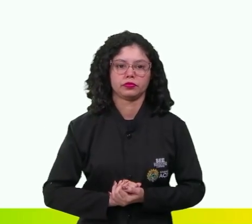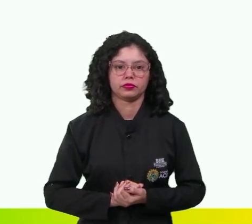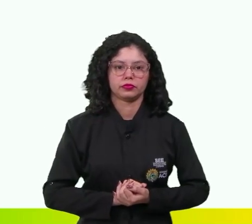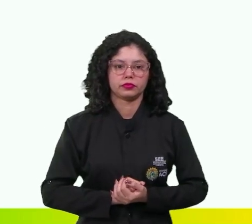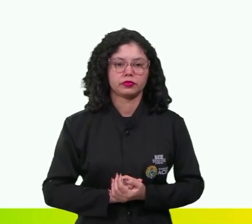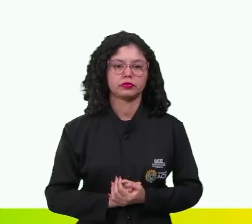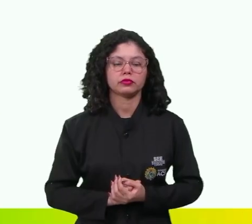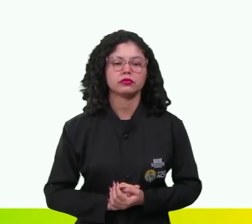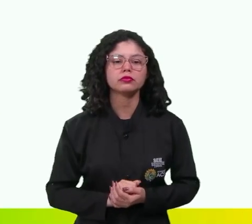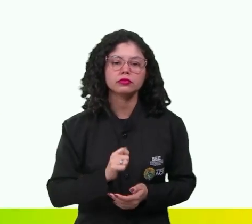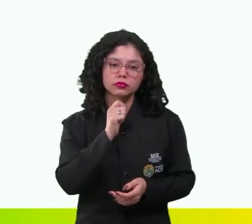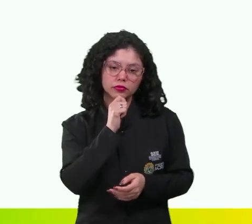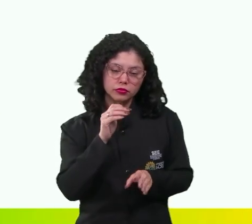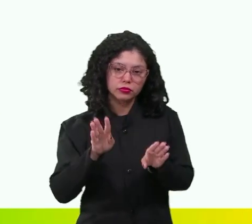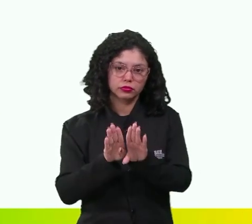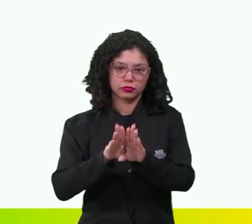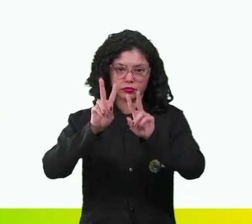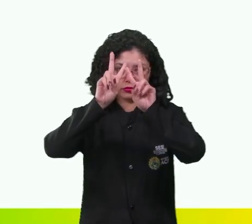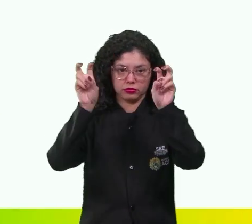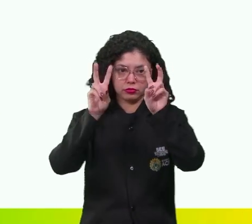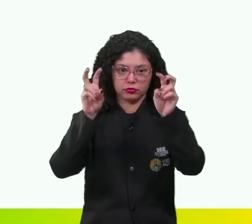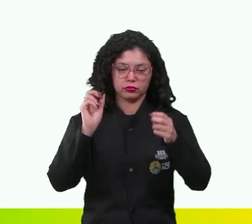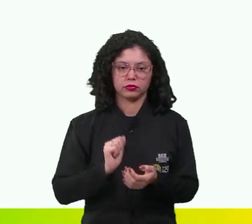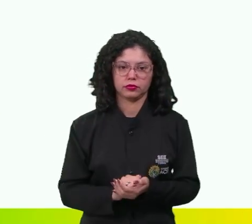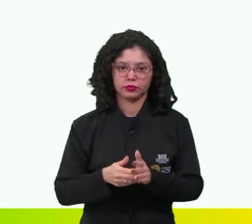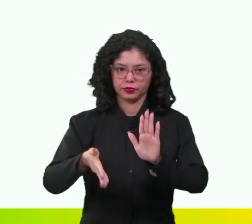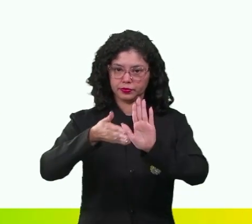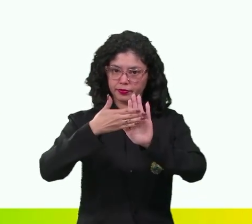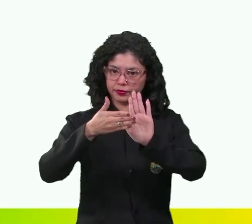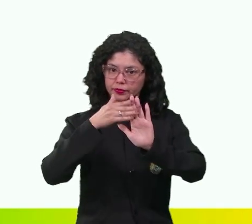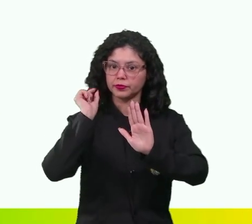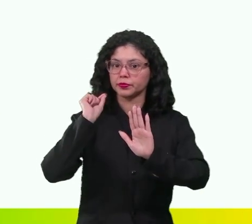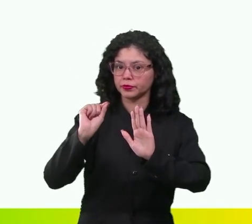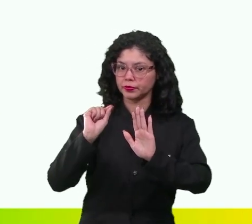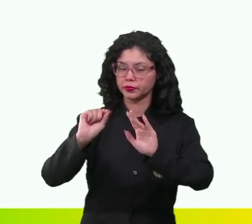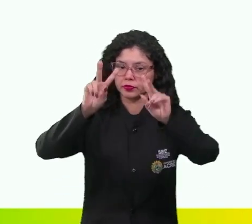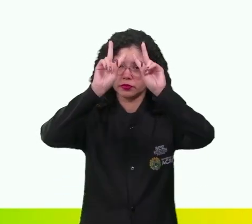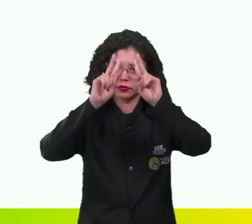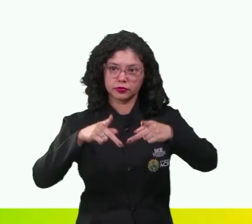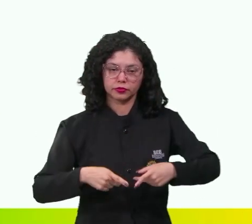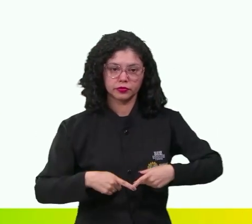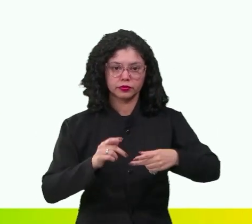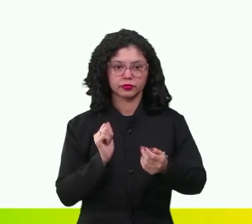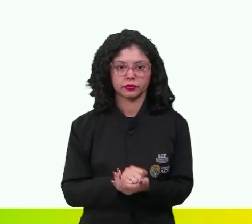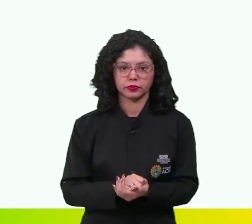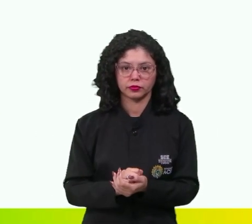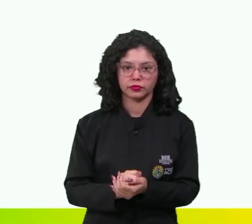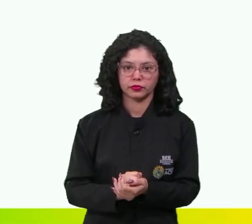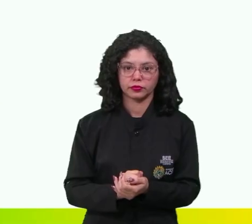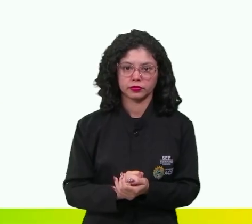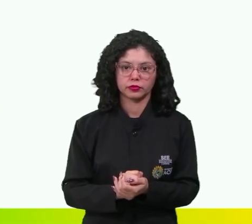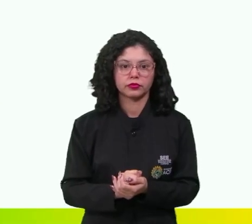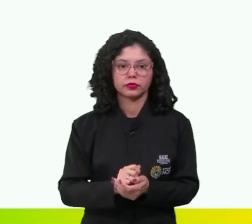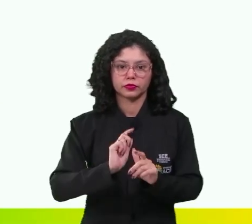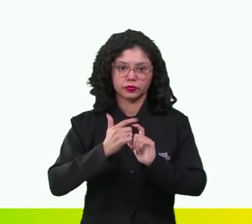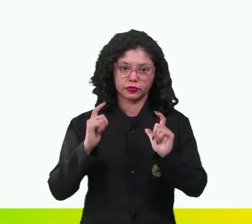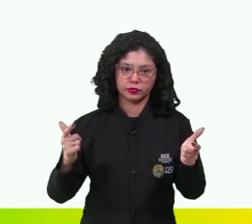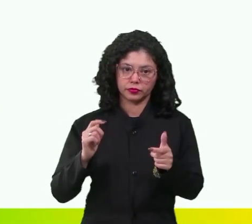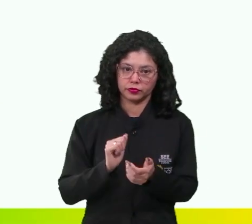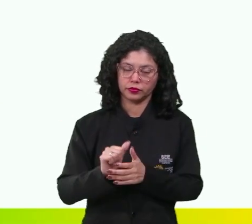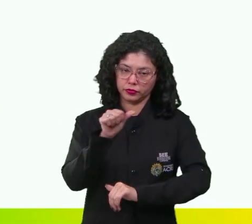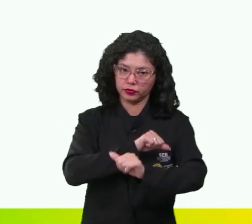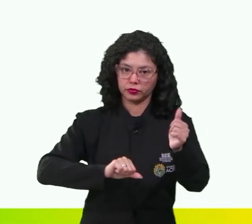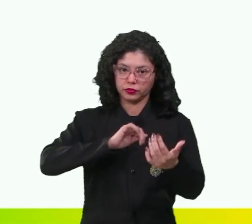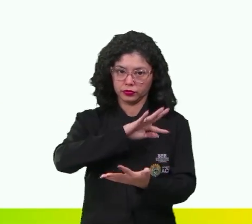na natureza. Então, tal teoria propõe que a humanidade se tornou a maior força